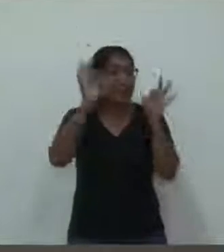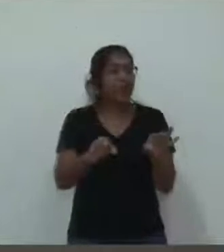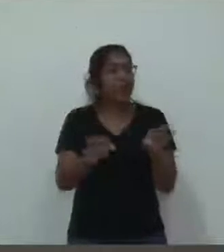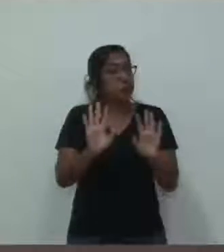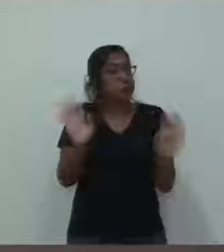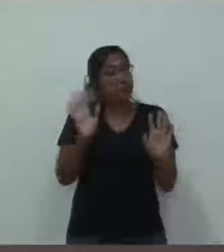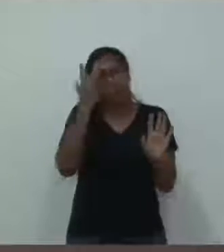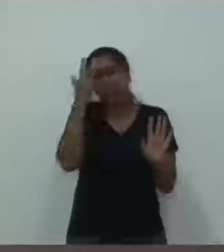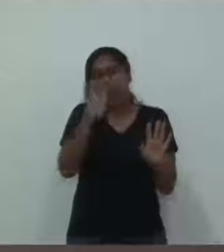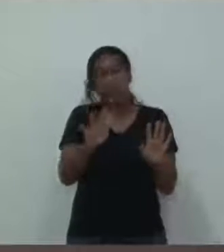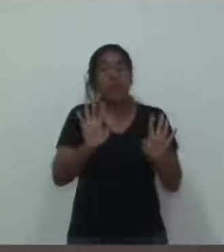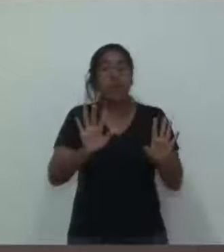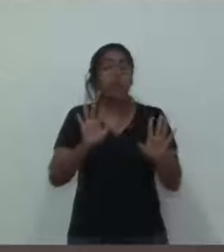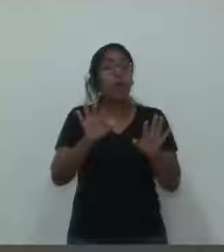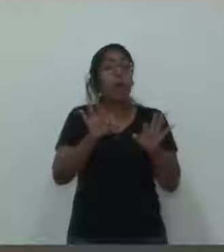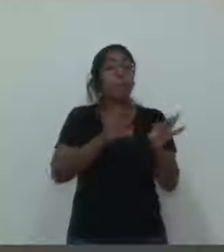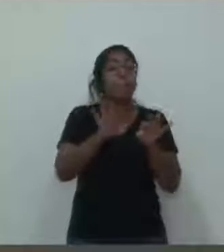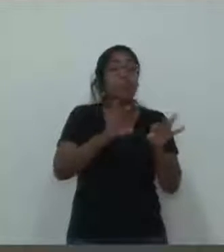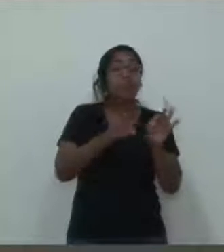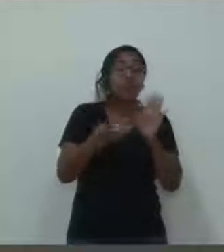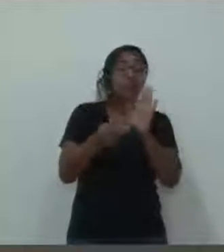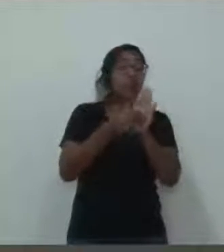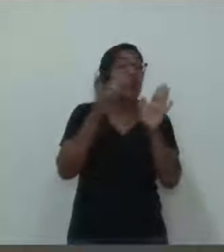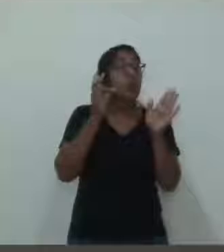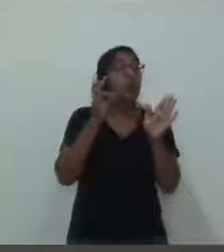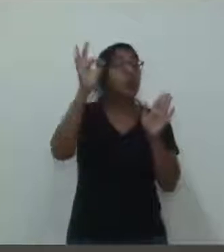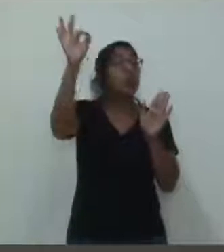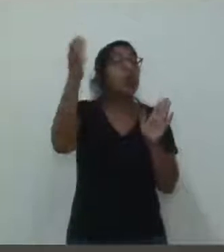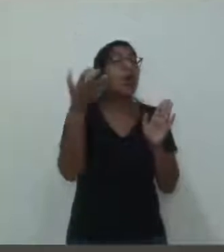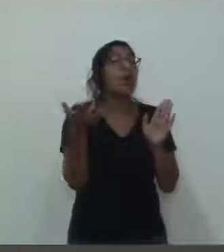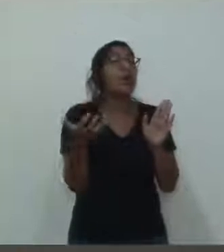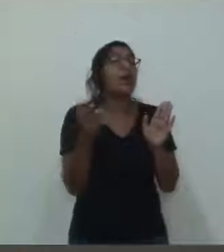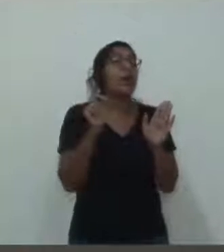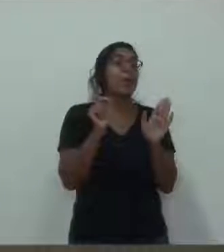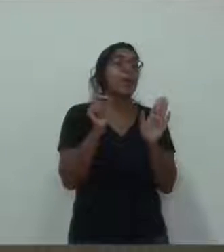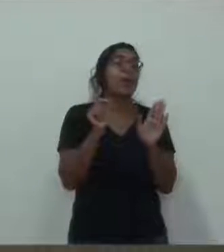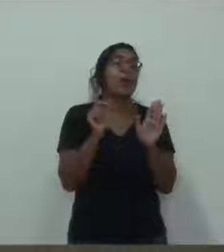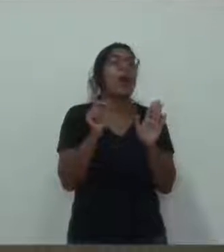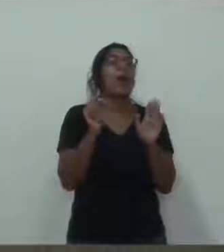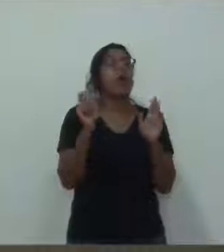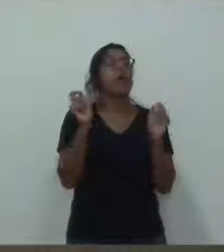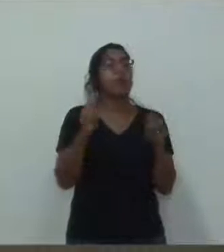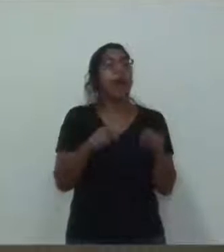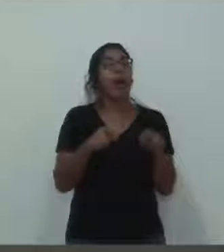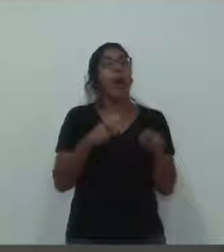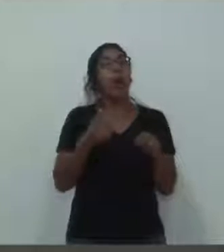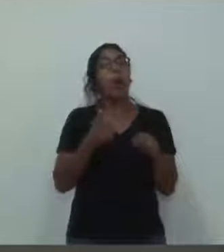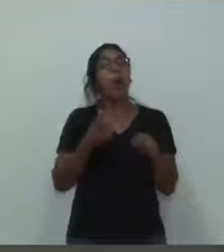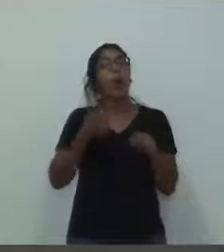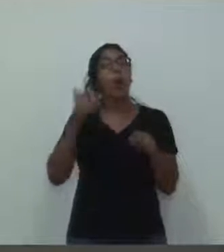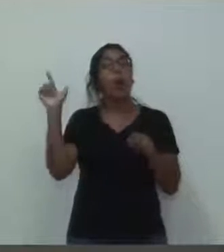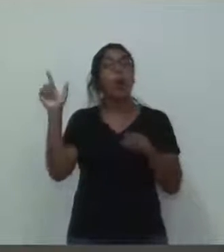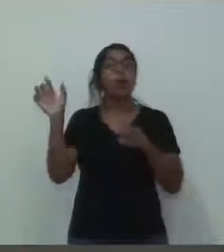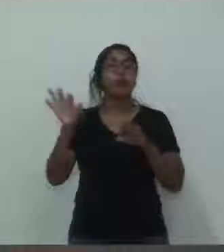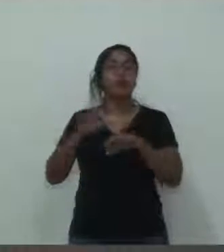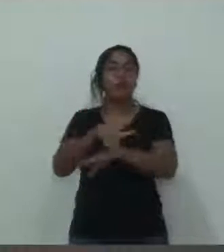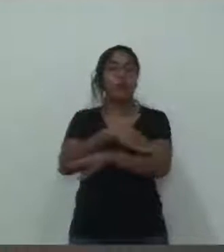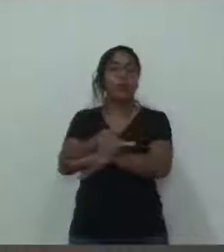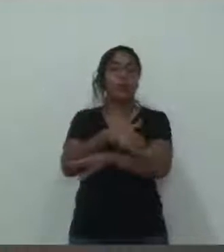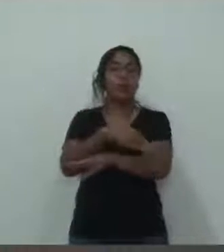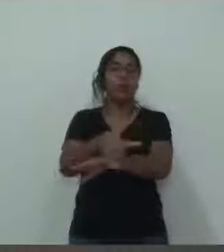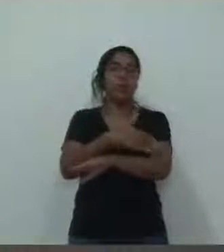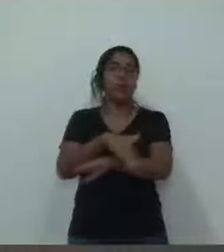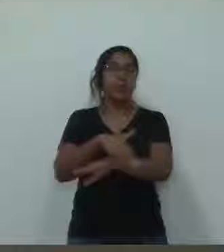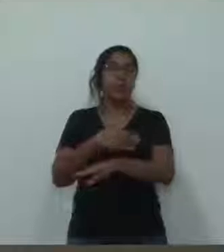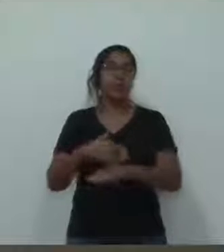futuro tiver a necessidade, com o crescimento da cidade, que você possa ter a interligação nesses 2 trechos e fazer